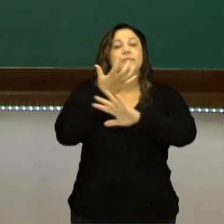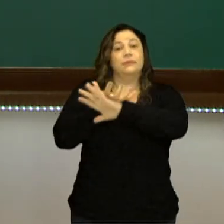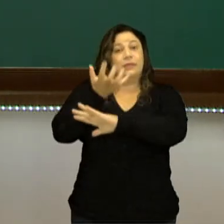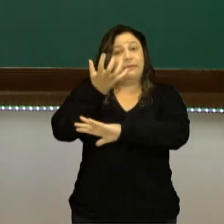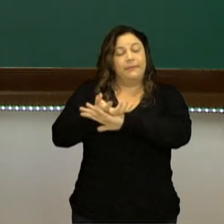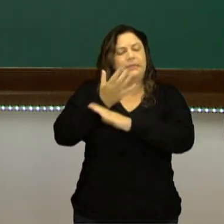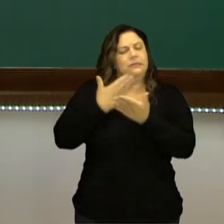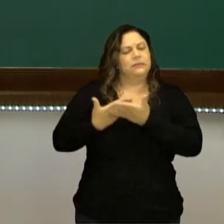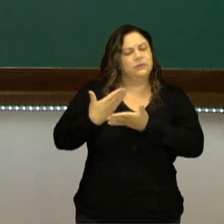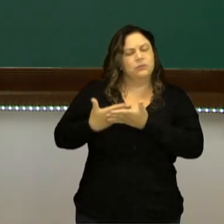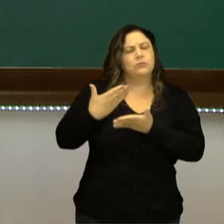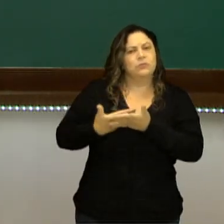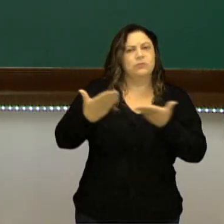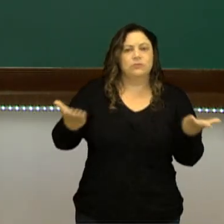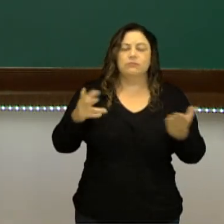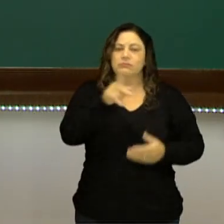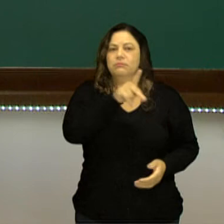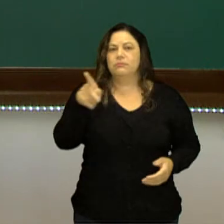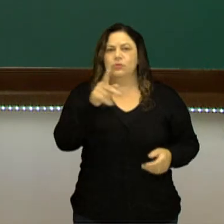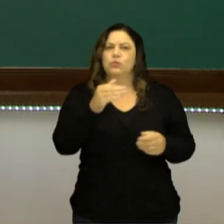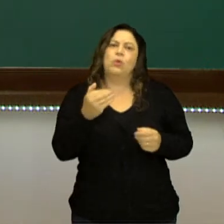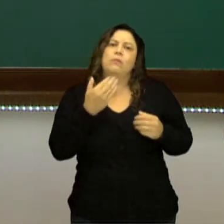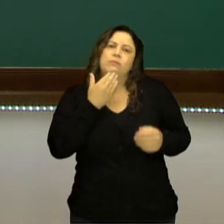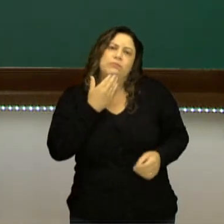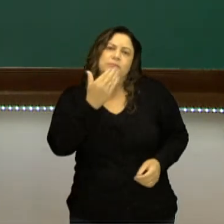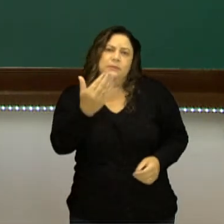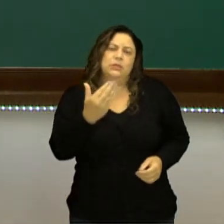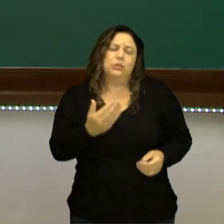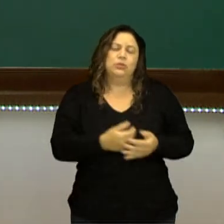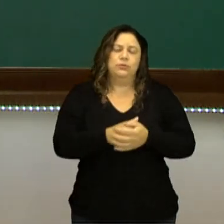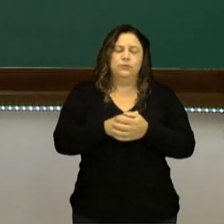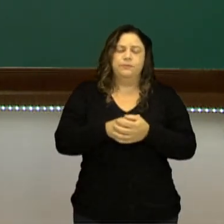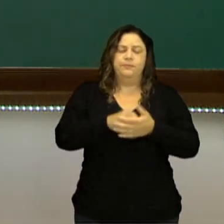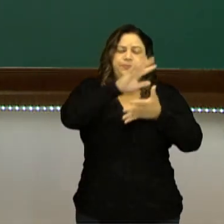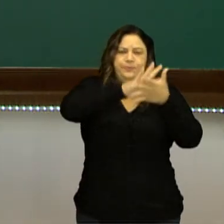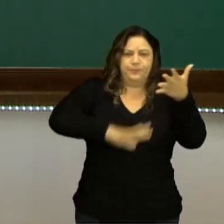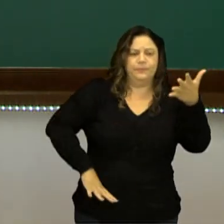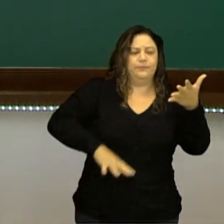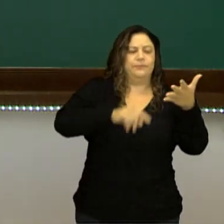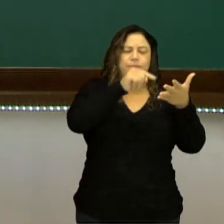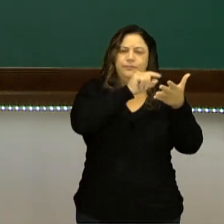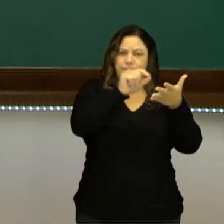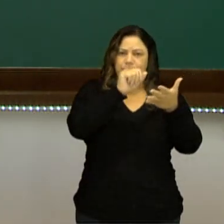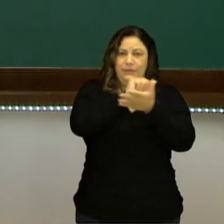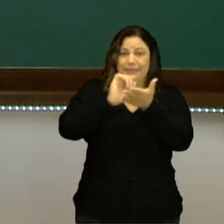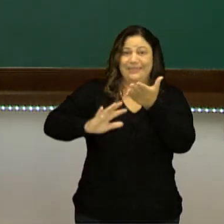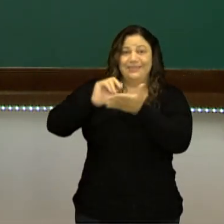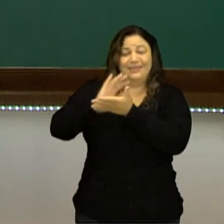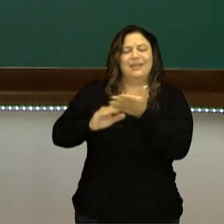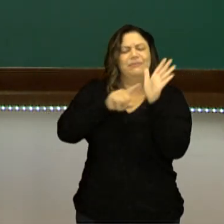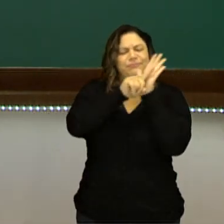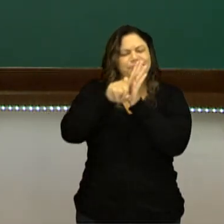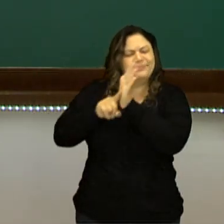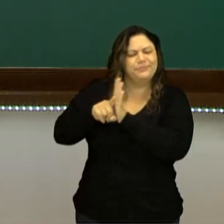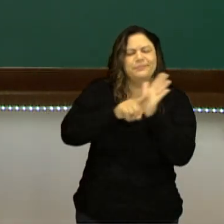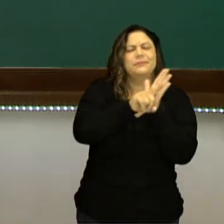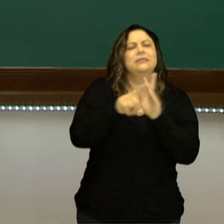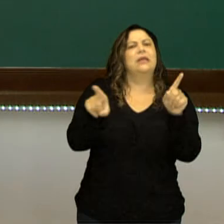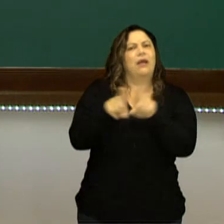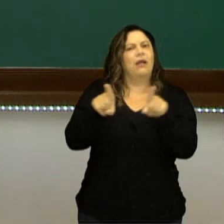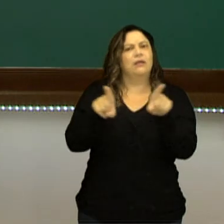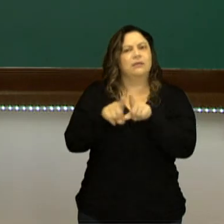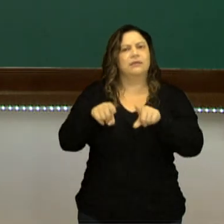foi estudada, né? O seu professor pode pedir uma lista de exercício e você também pode pesquisar esses exercícios em bancos de questões